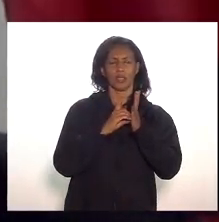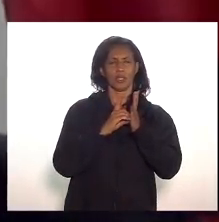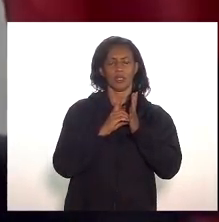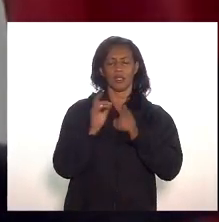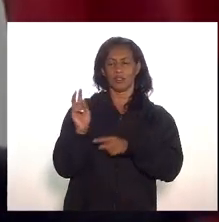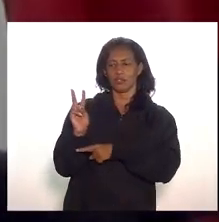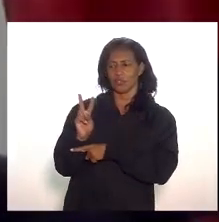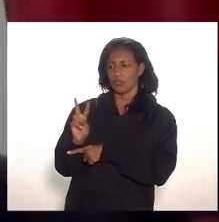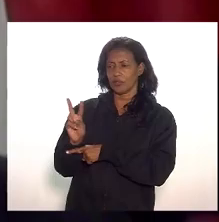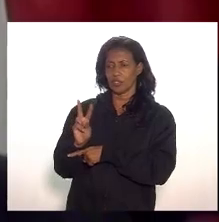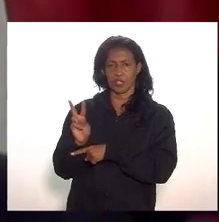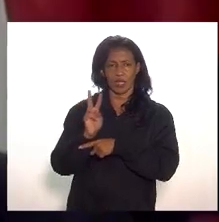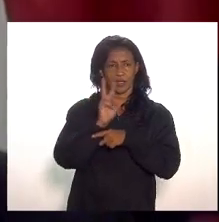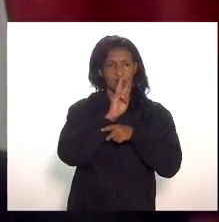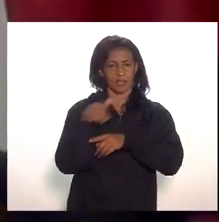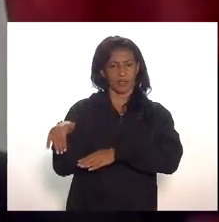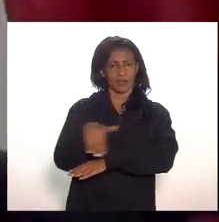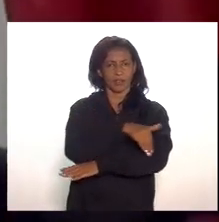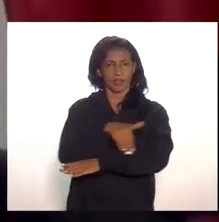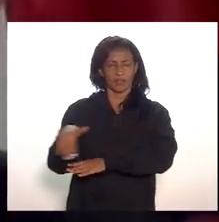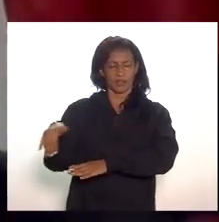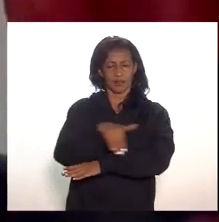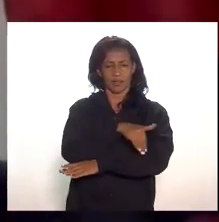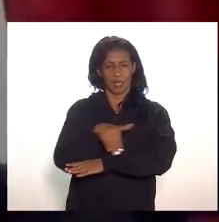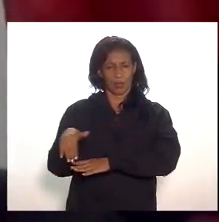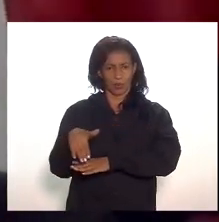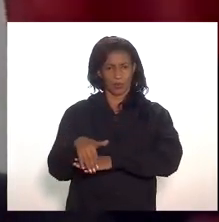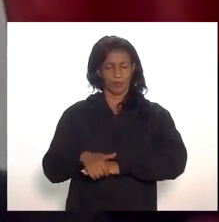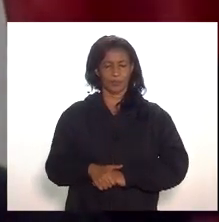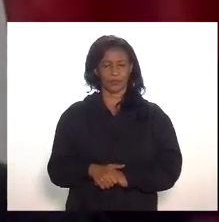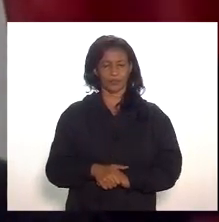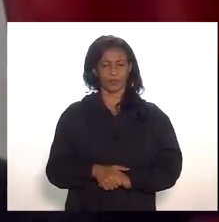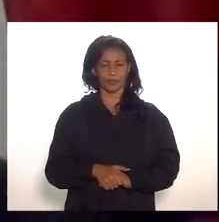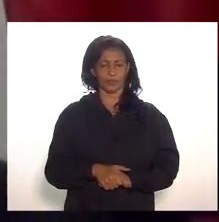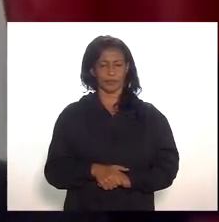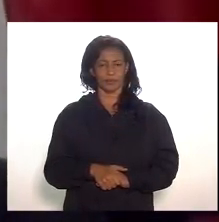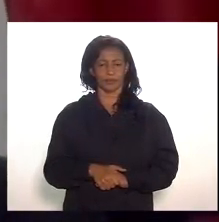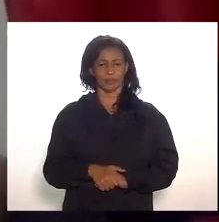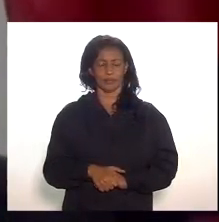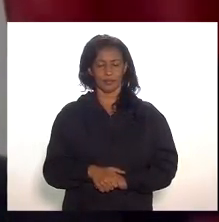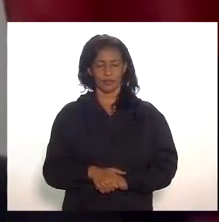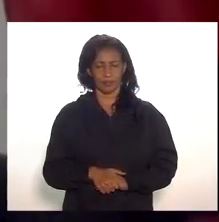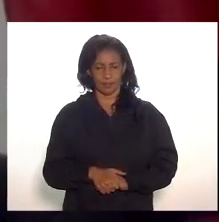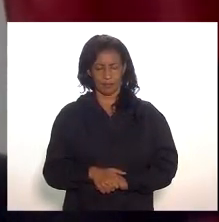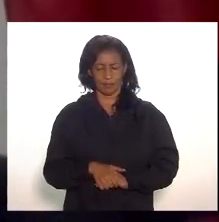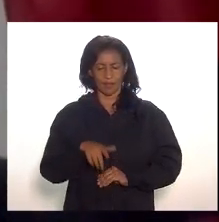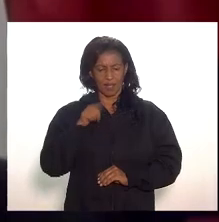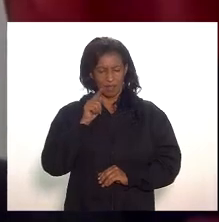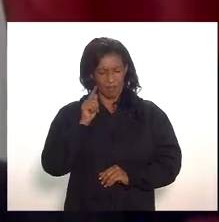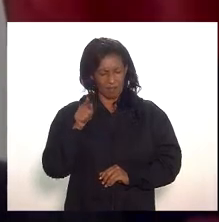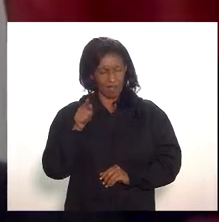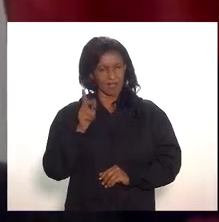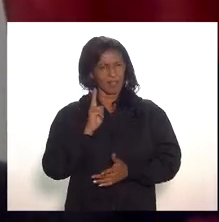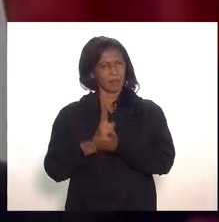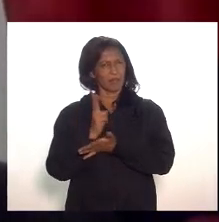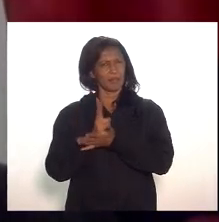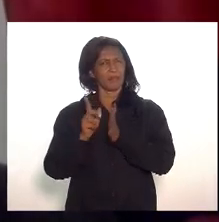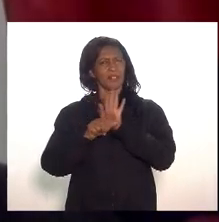fiscalização e incorpora algumas regras e detalha mais algumas regras. Essa mesma lei de Vossa Excelência do